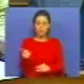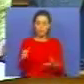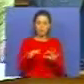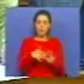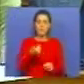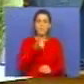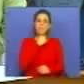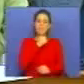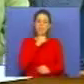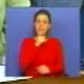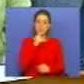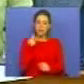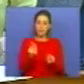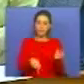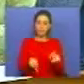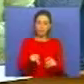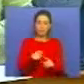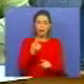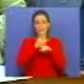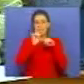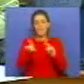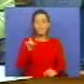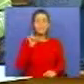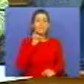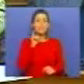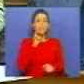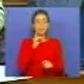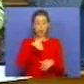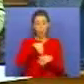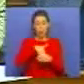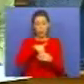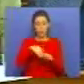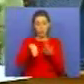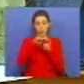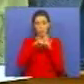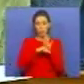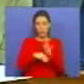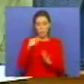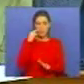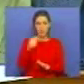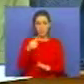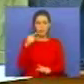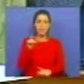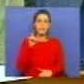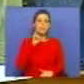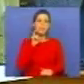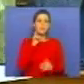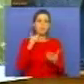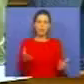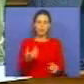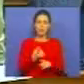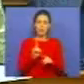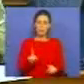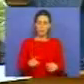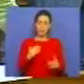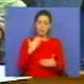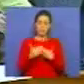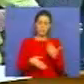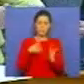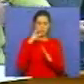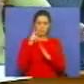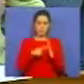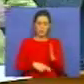as medidas pontuais de segurança e com os conteúdos do Programa Especial de Segurança. Porque a dado